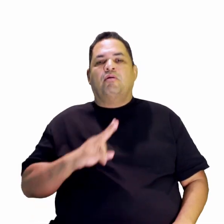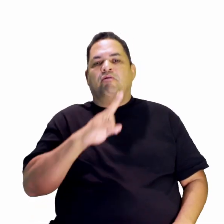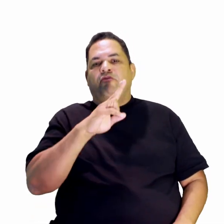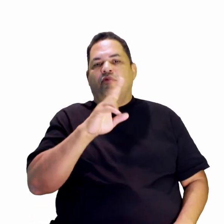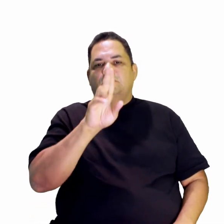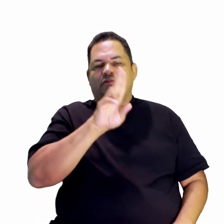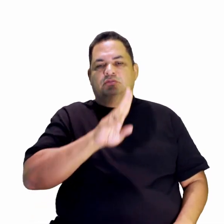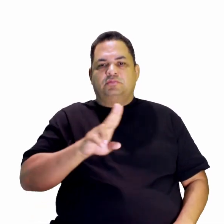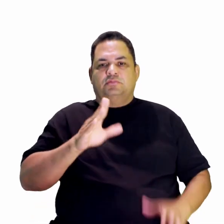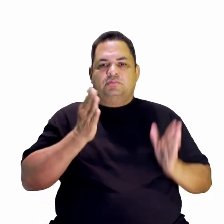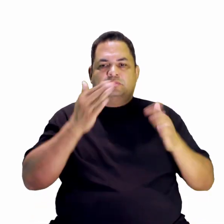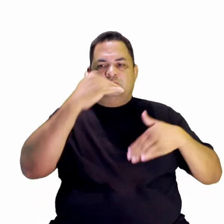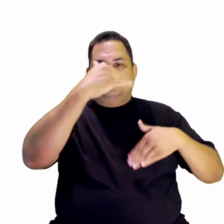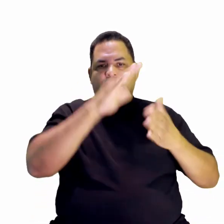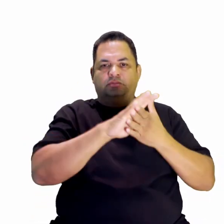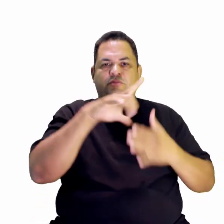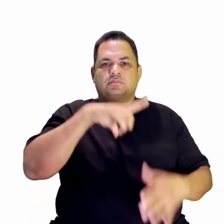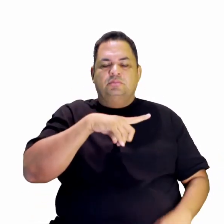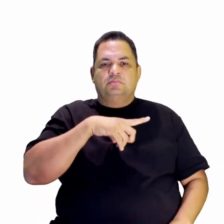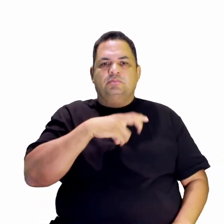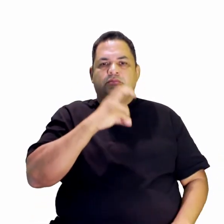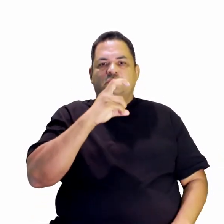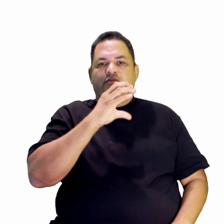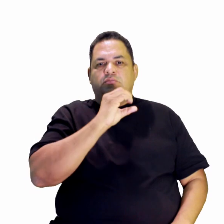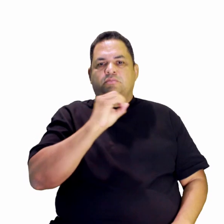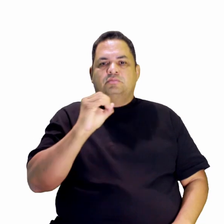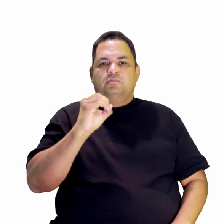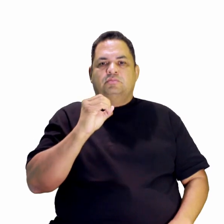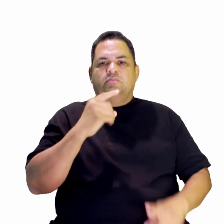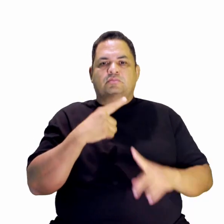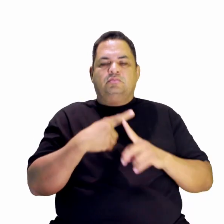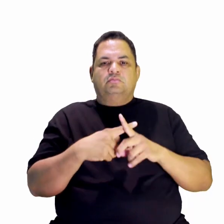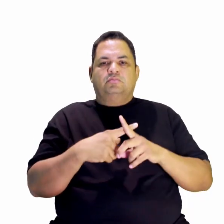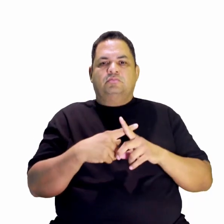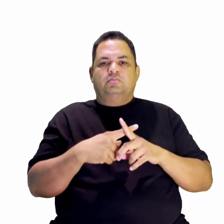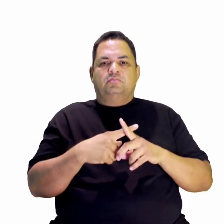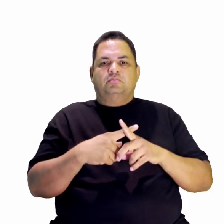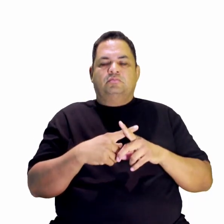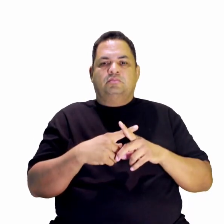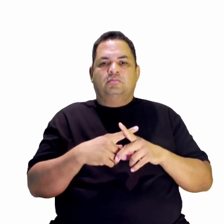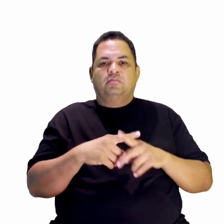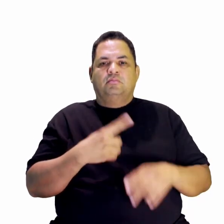caixas? Nós temos lá 500, a massa,